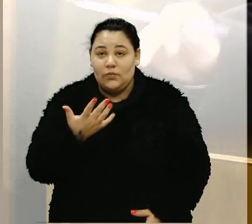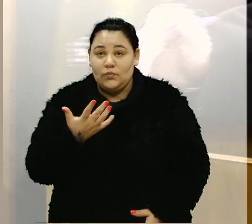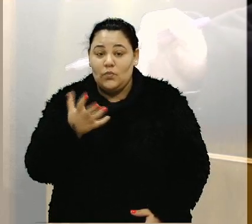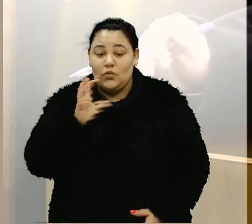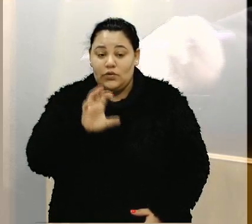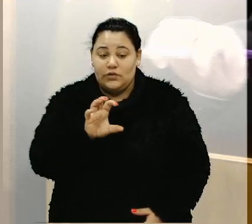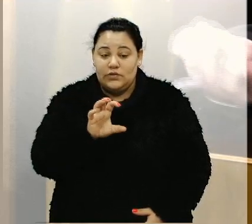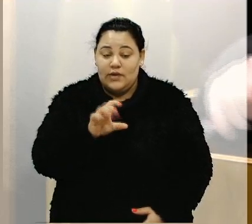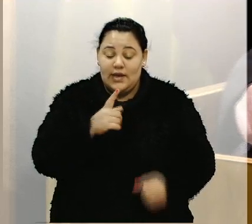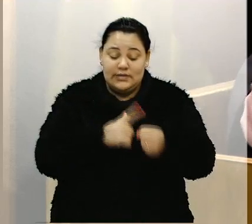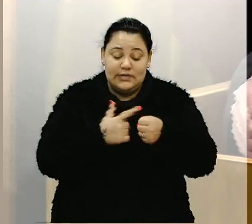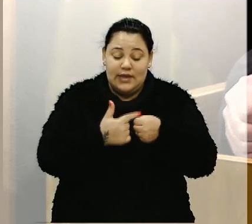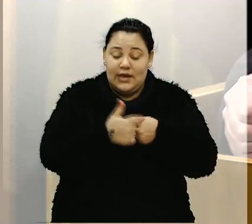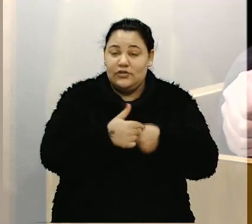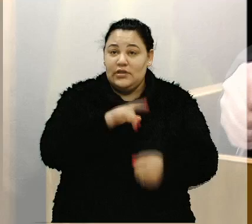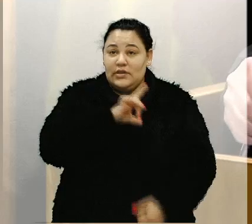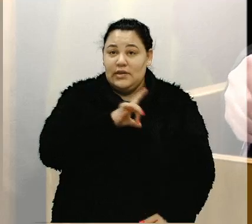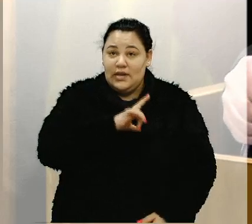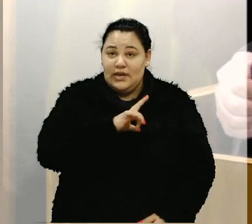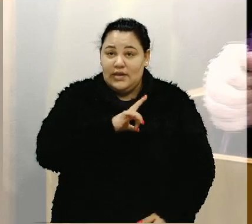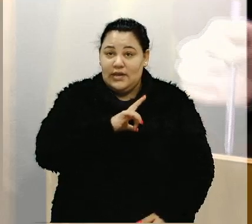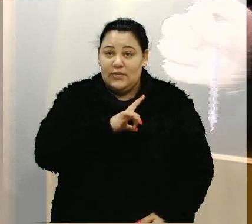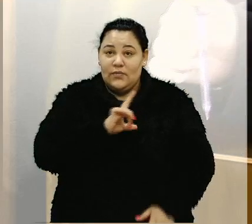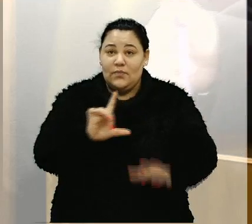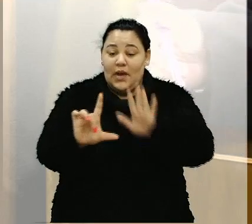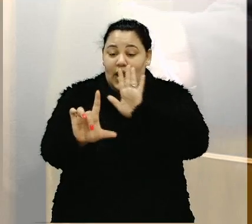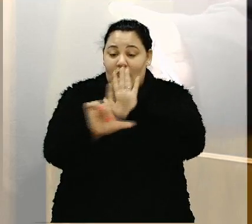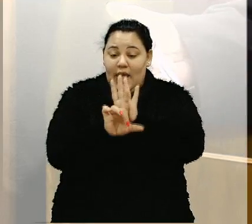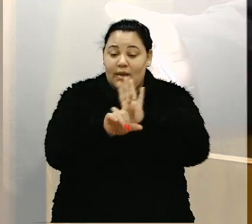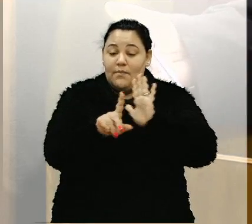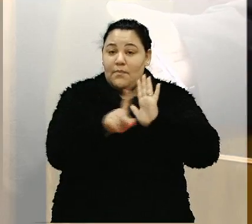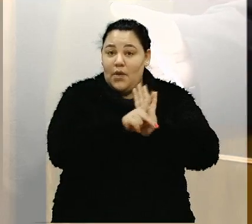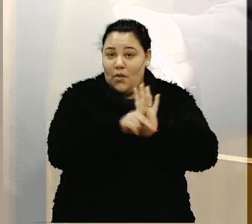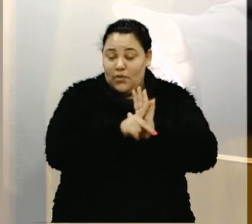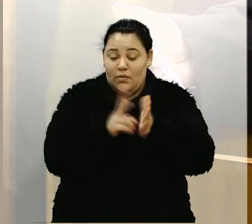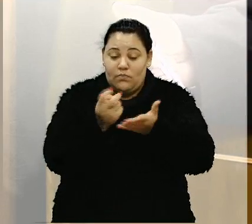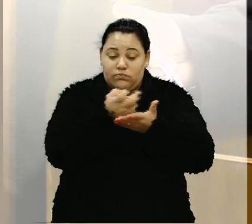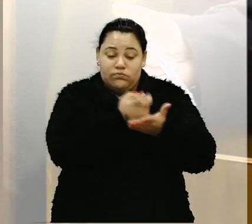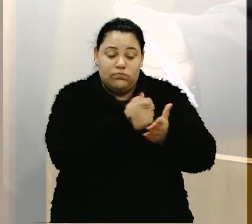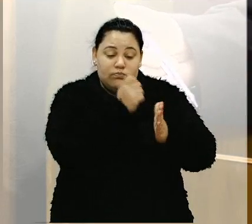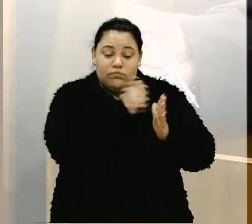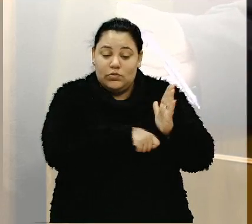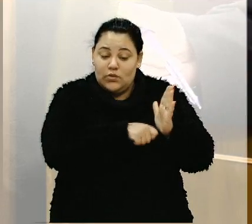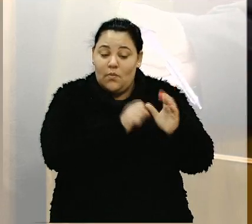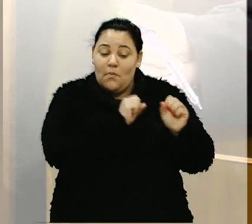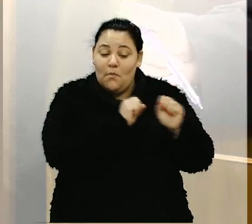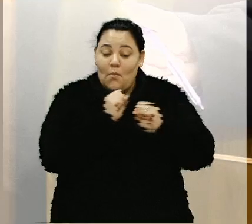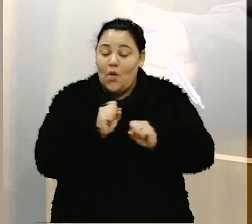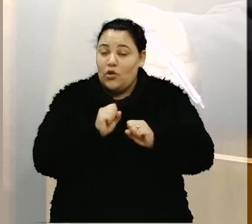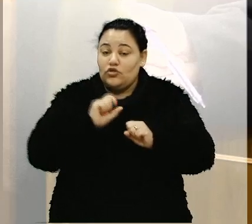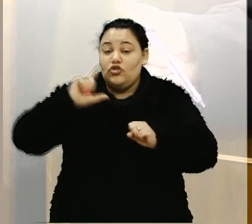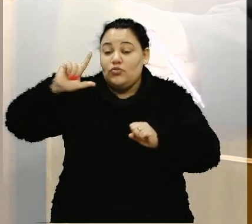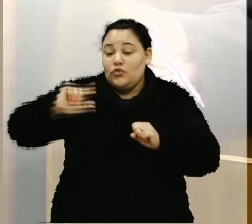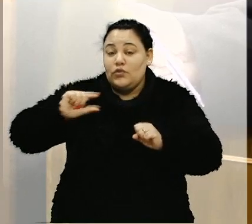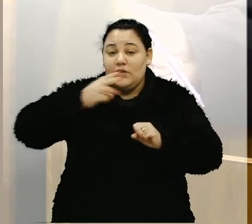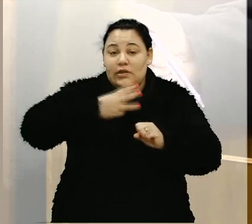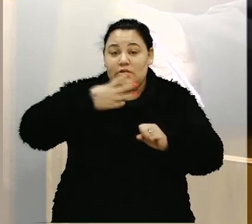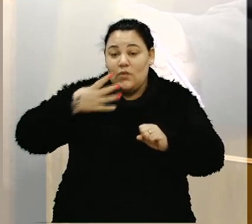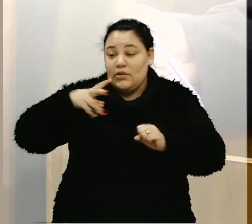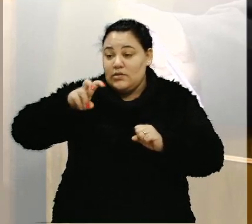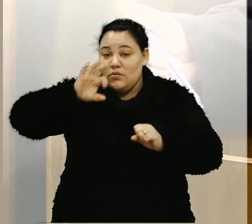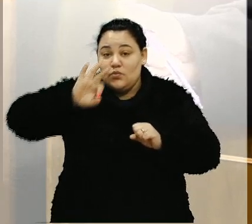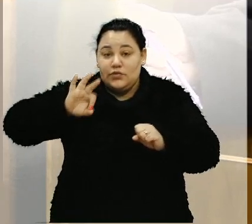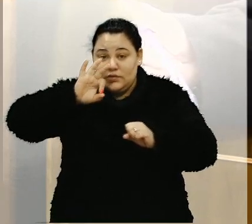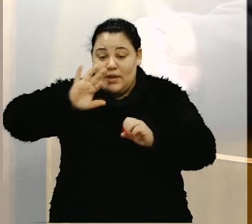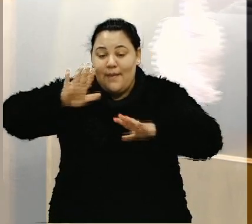lei específica, essa tributação pode reduzir a casa de 3%, 4% ou 5%, na média de